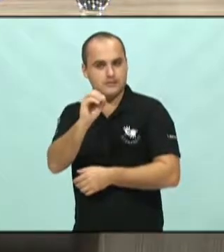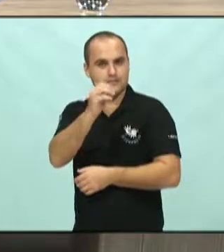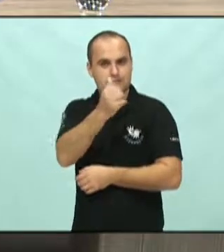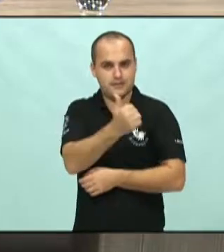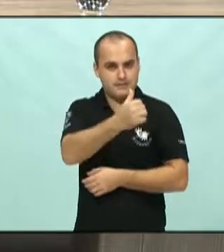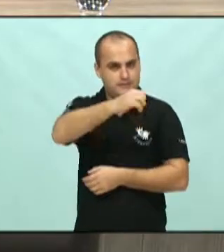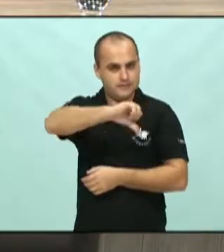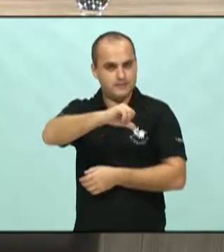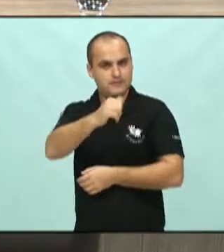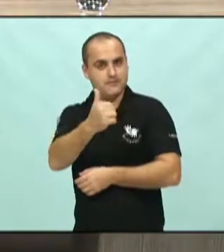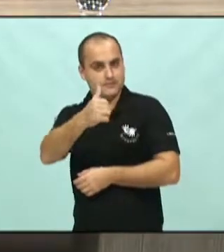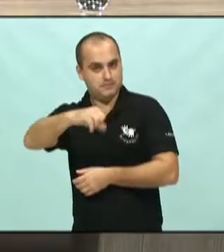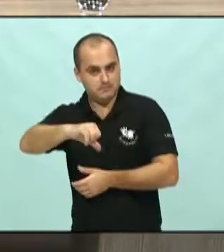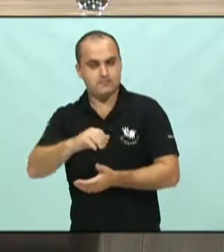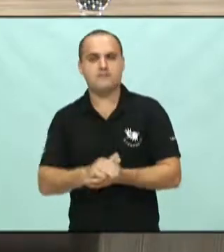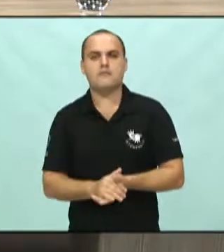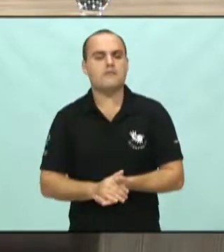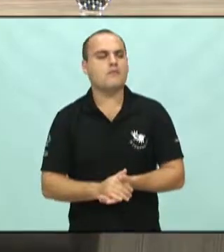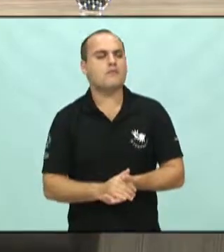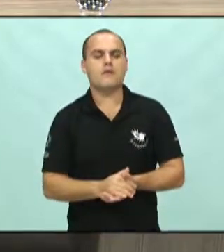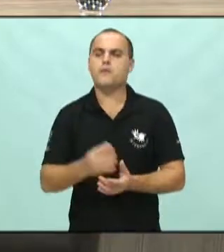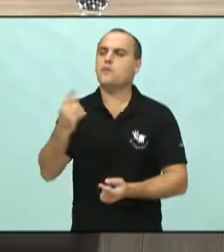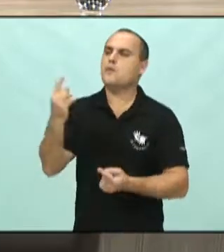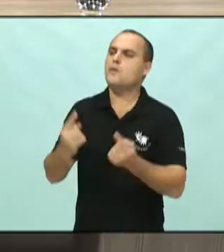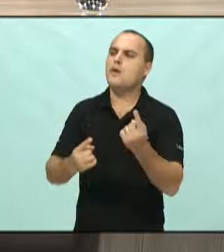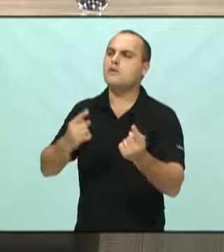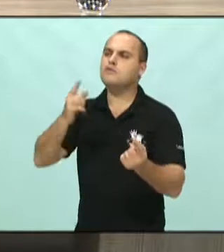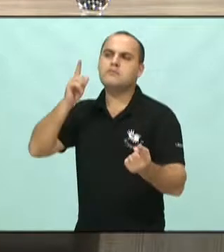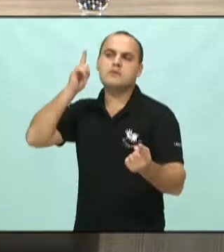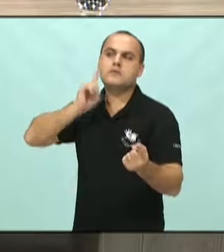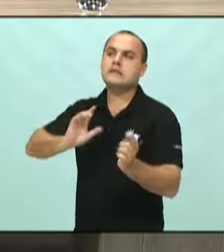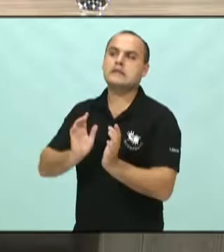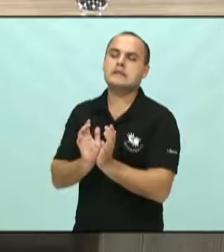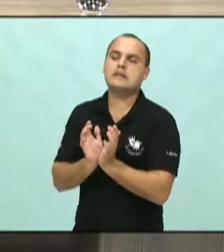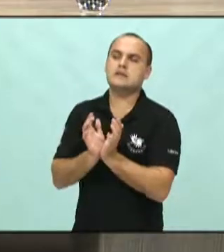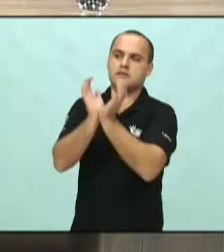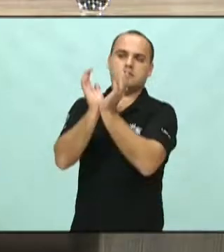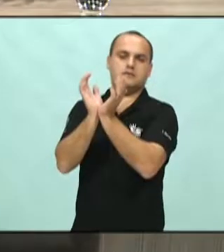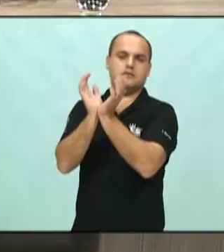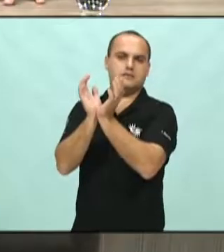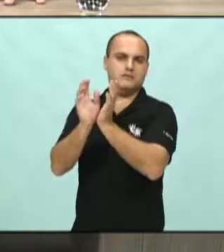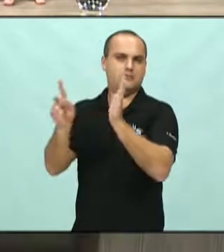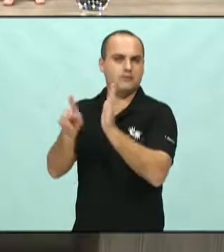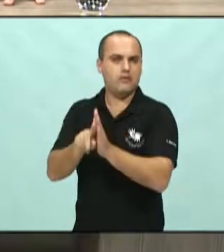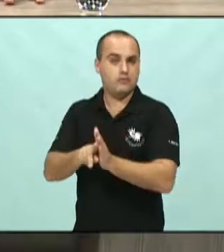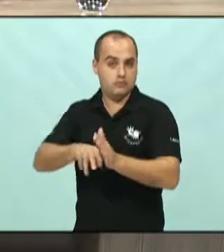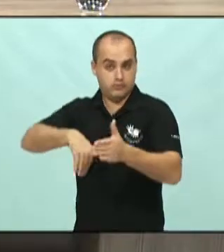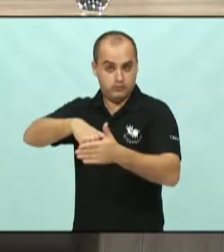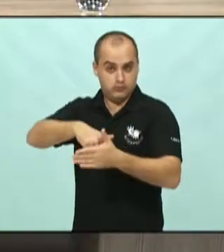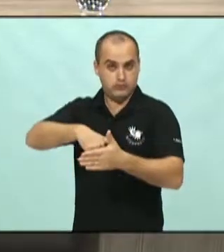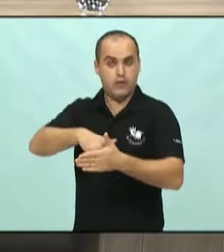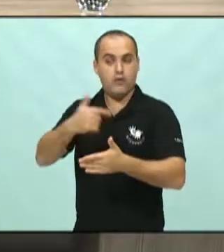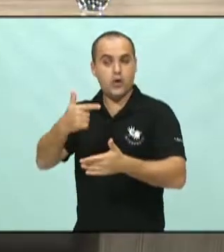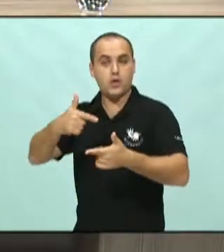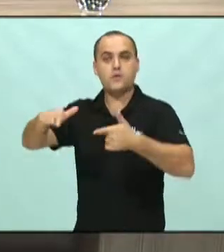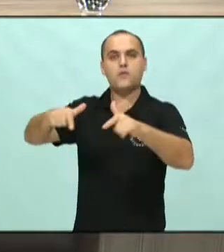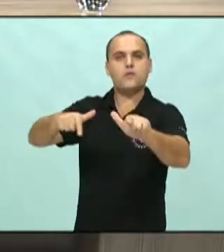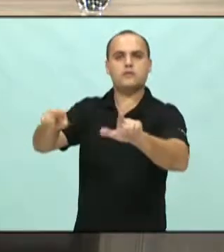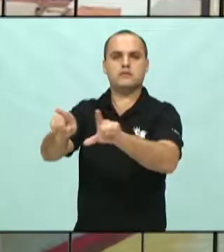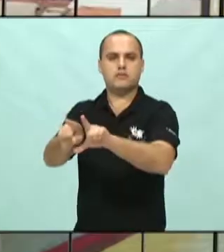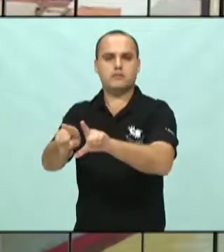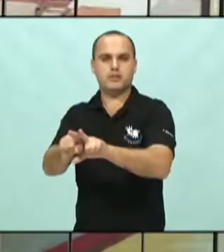1919. Bom, Fernando, quais as principais conquistas do clube, tanto no futebol quanto nas outras